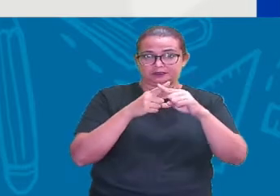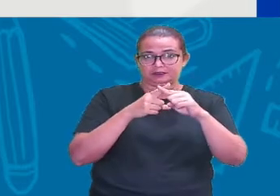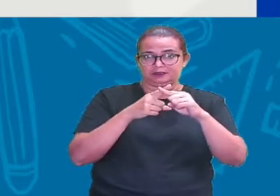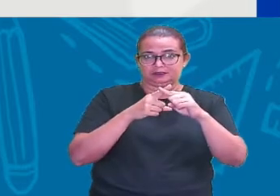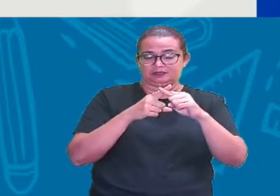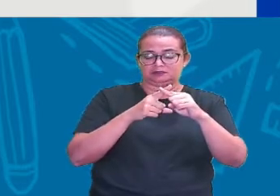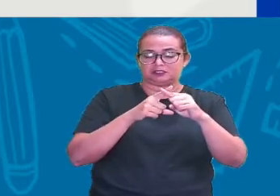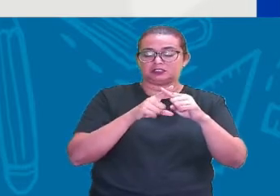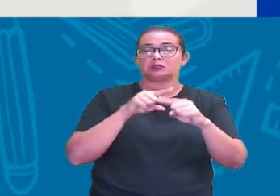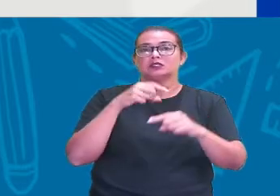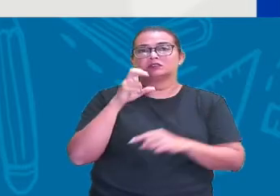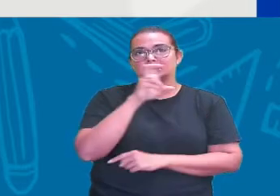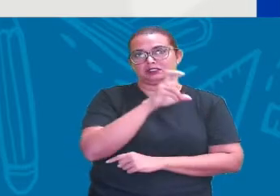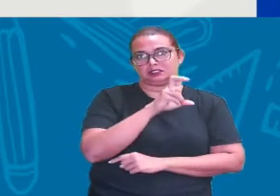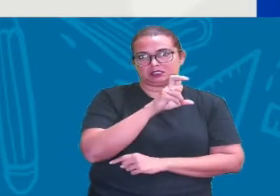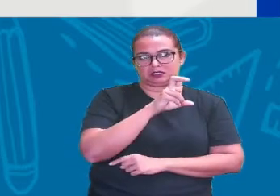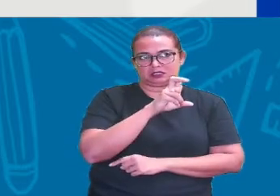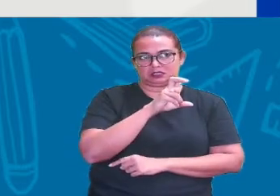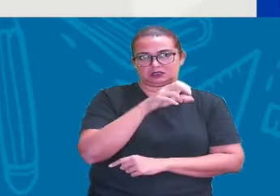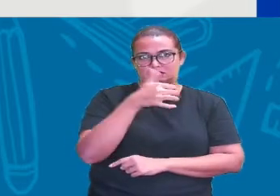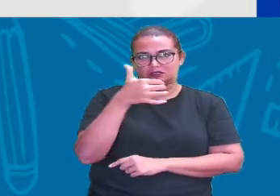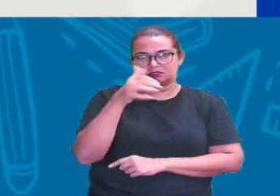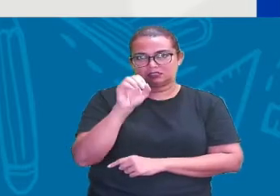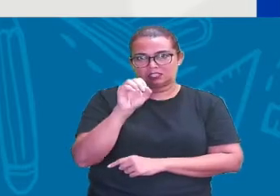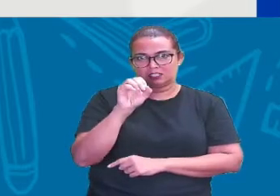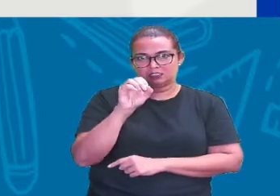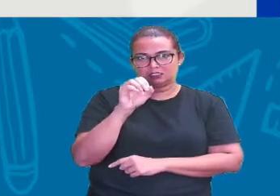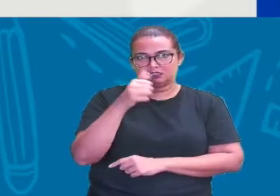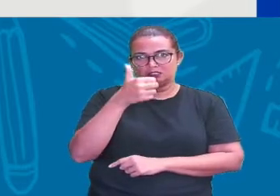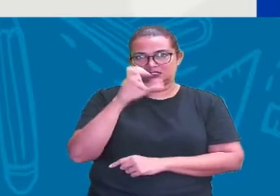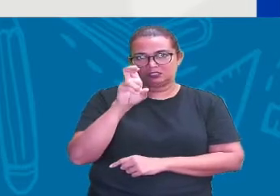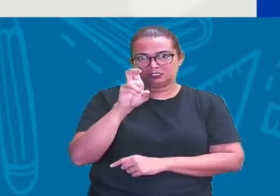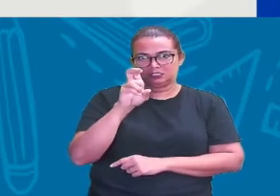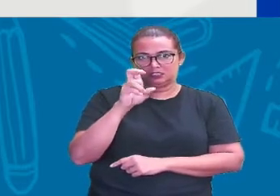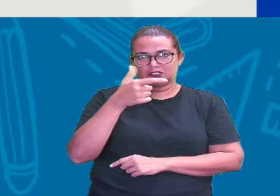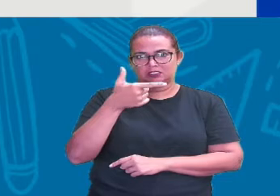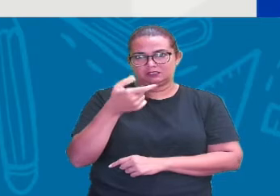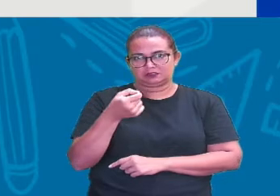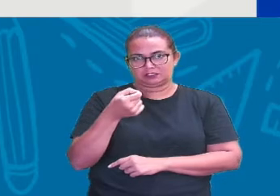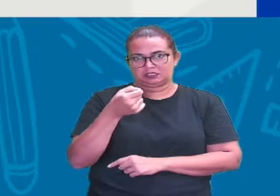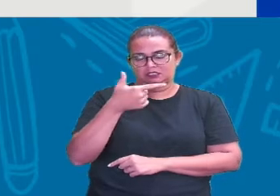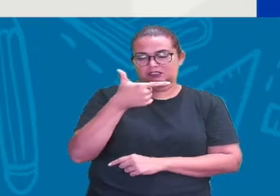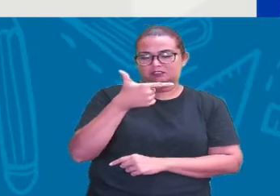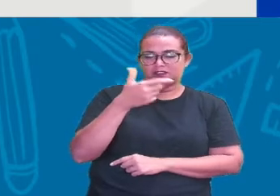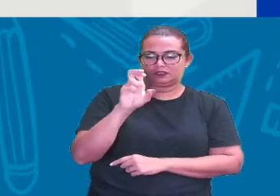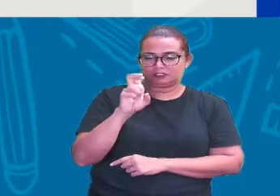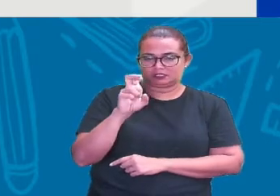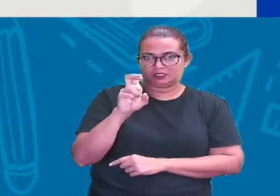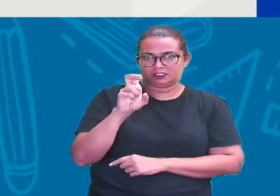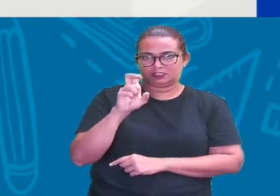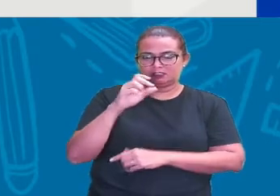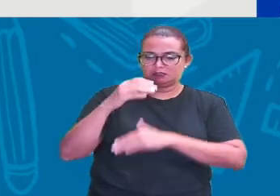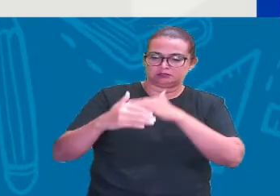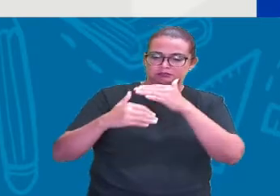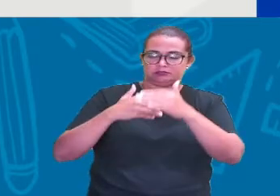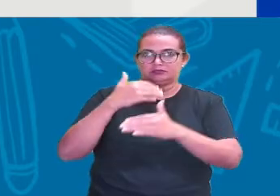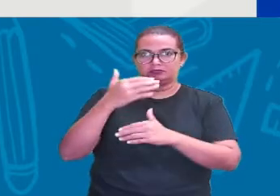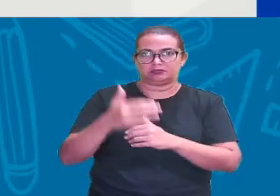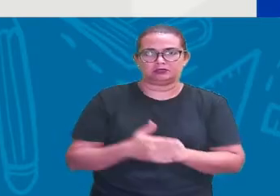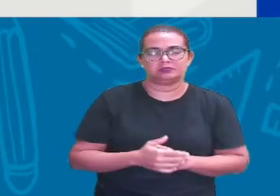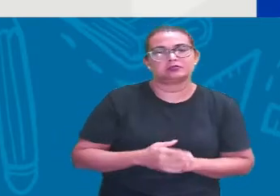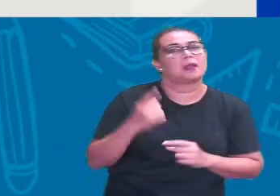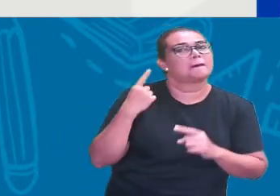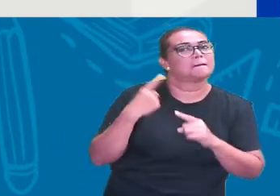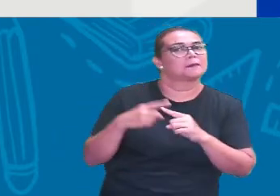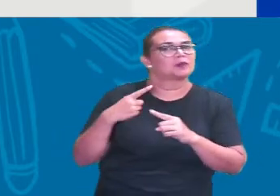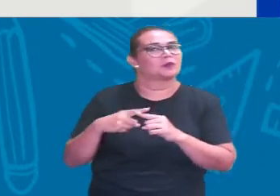tão bom. 5, 10, 15, 20, 25 e assim por diante. Porque